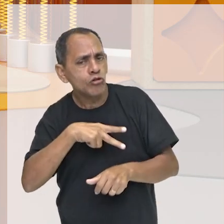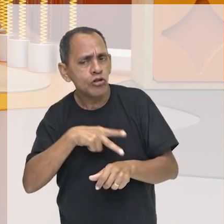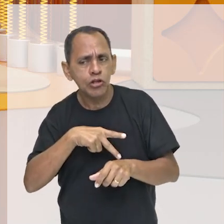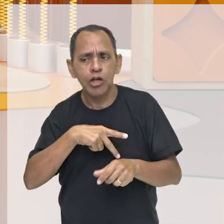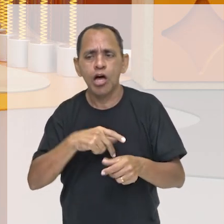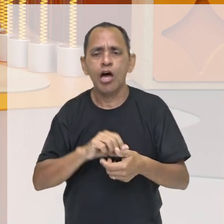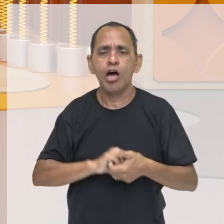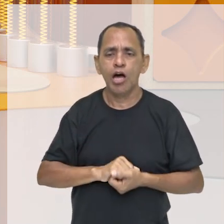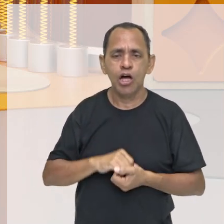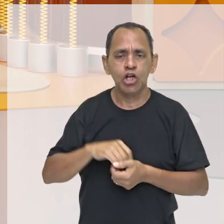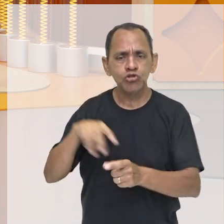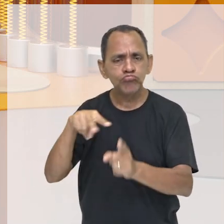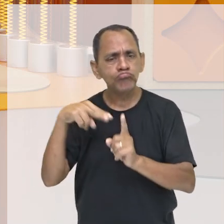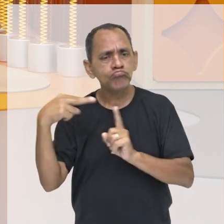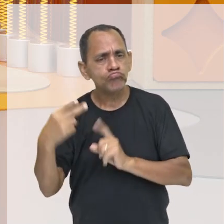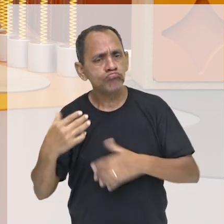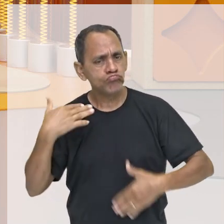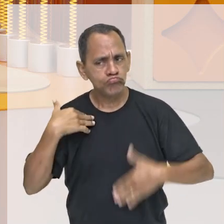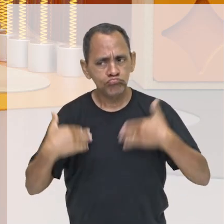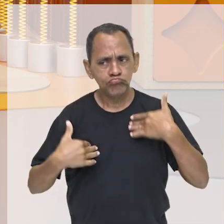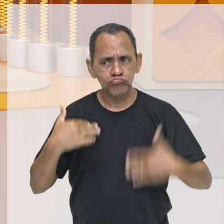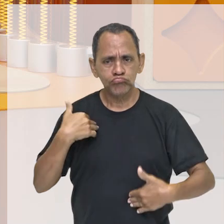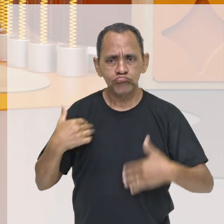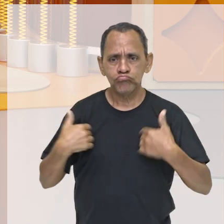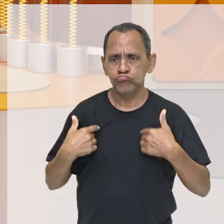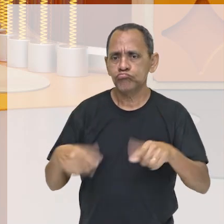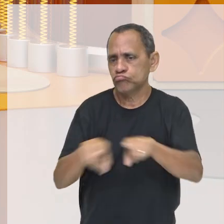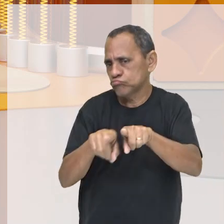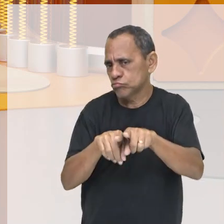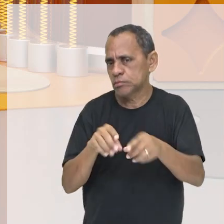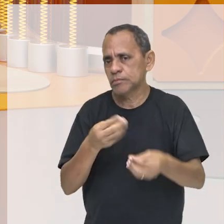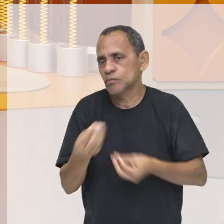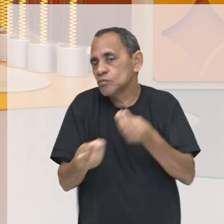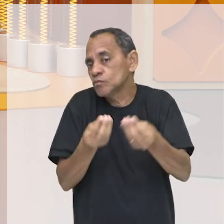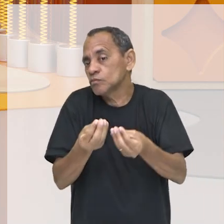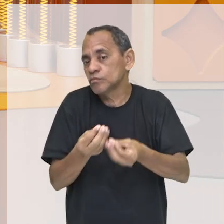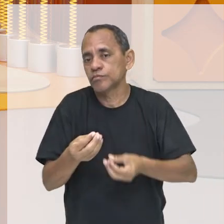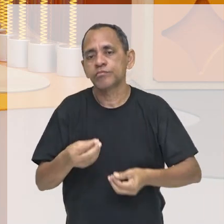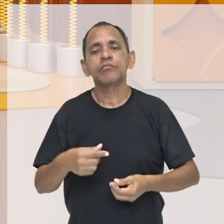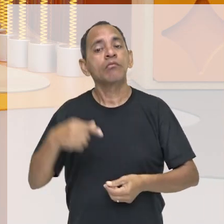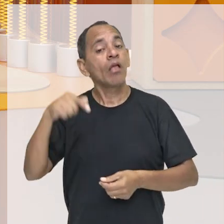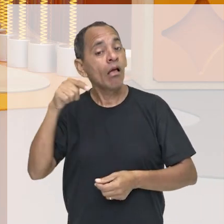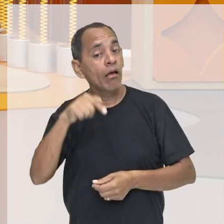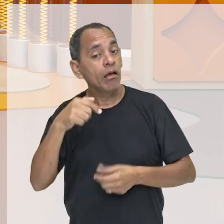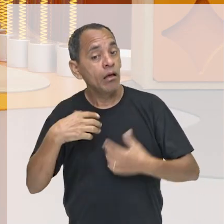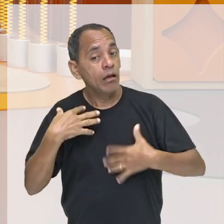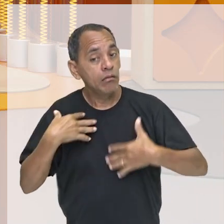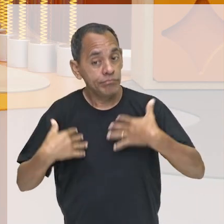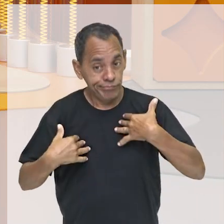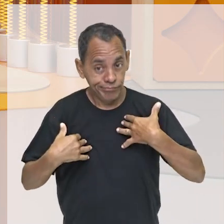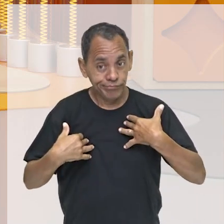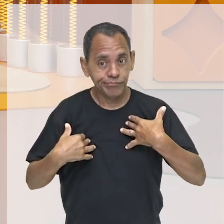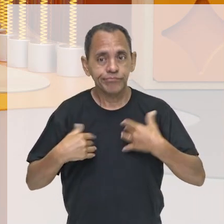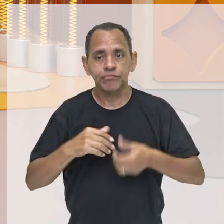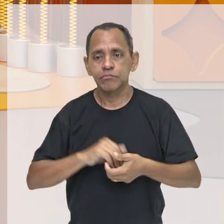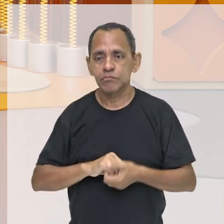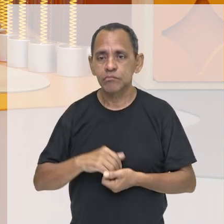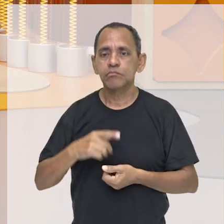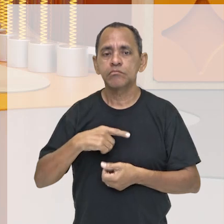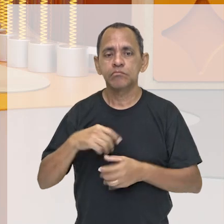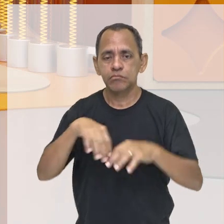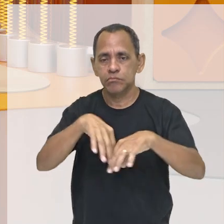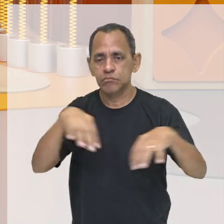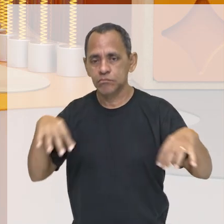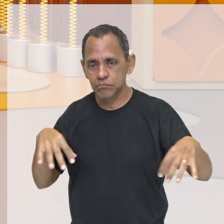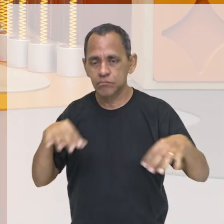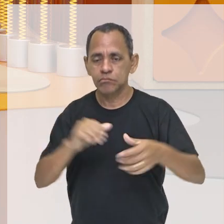aspecto físico. Esse aspecto, o físico, proporcionou a divisão do território em